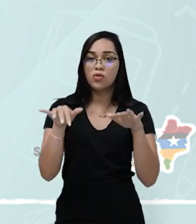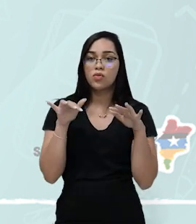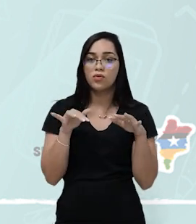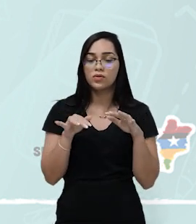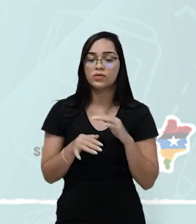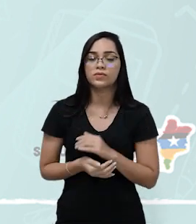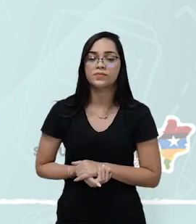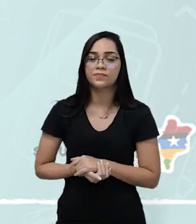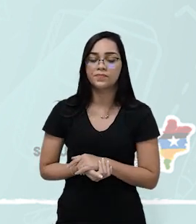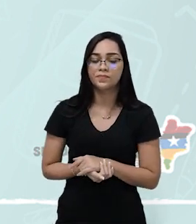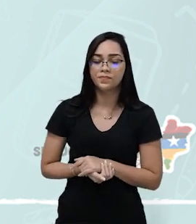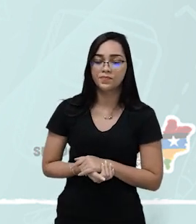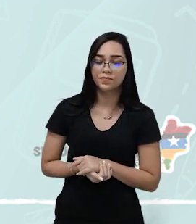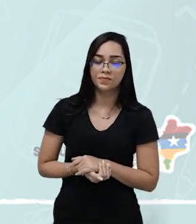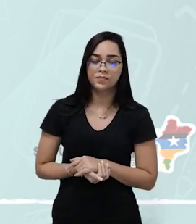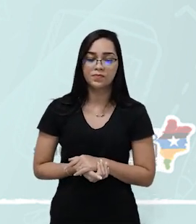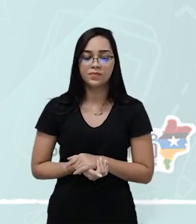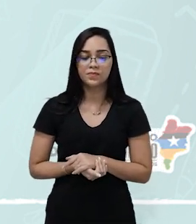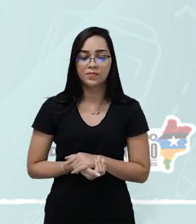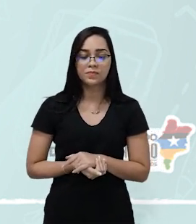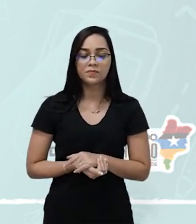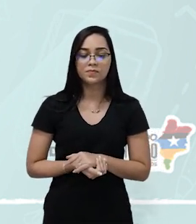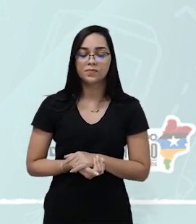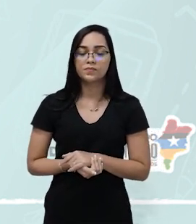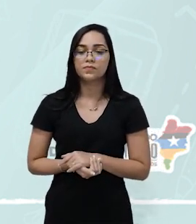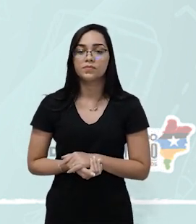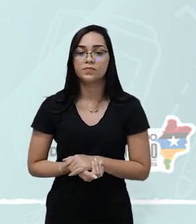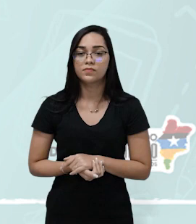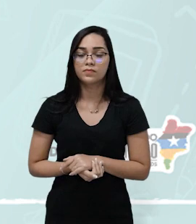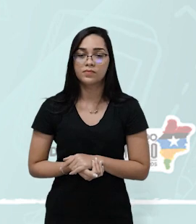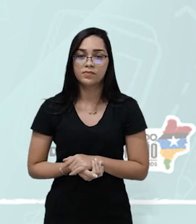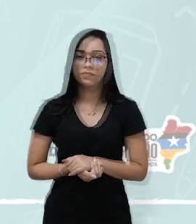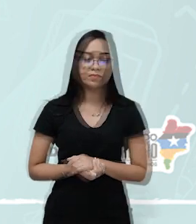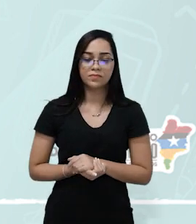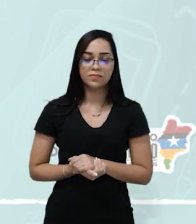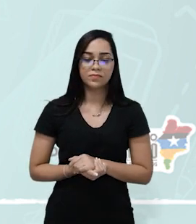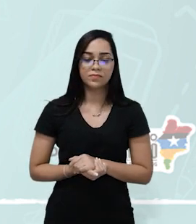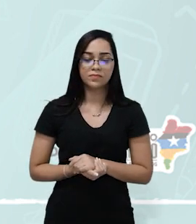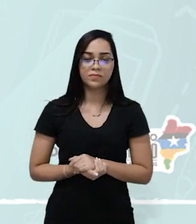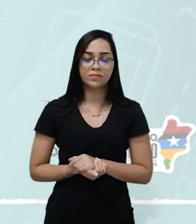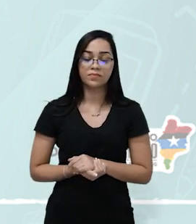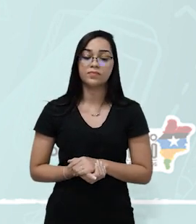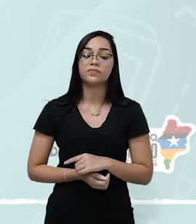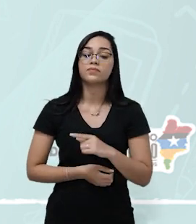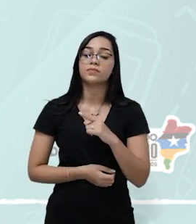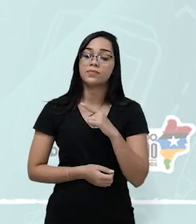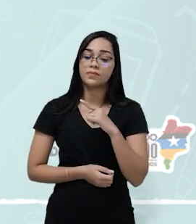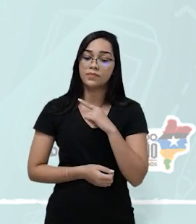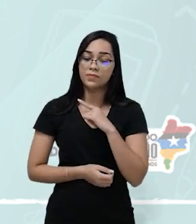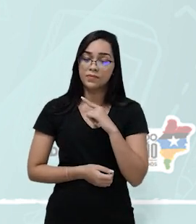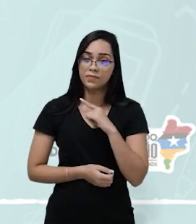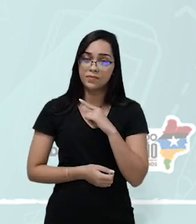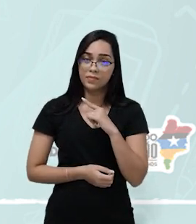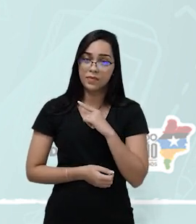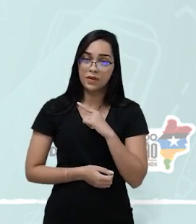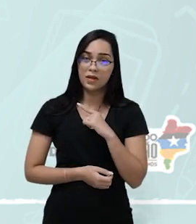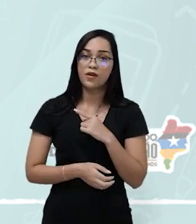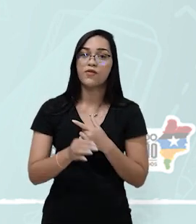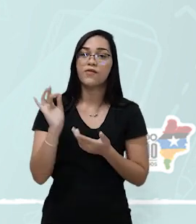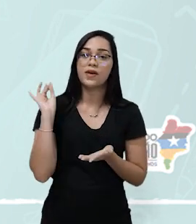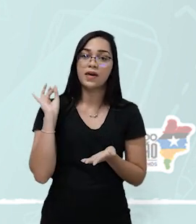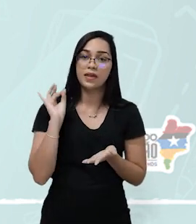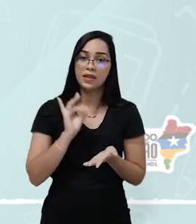leitor a criar uma expectativa em relação aos fatos presenciados. Para que possamos